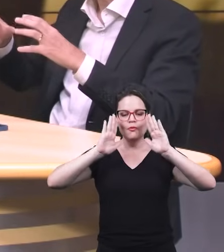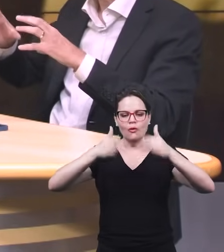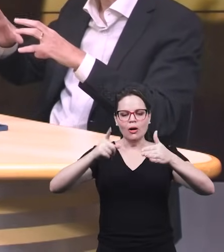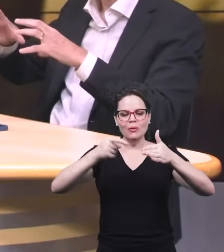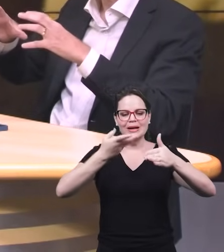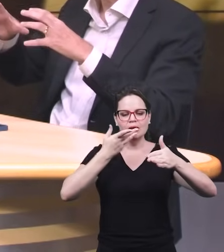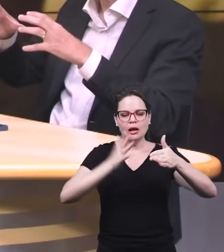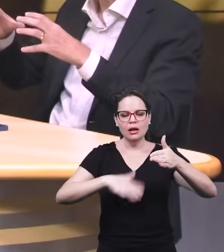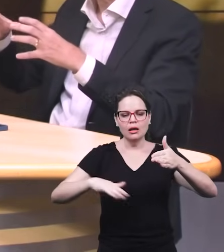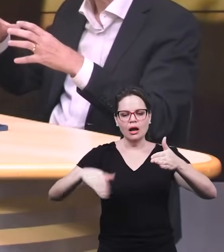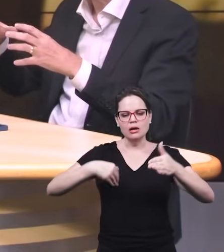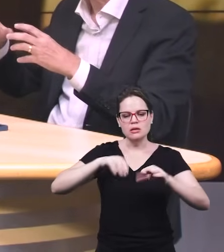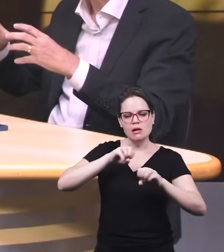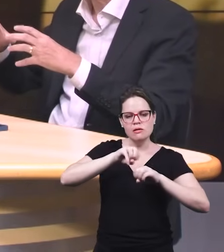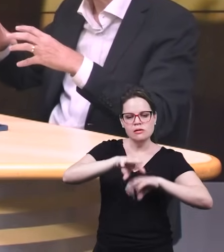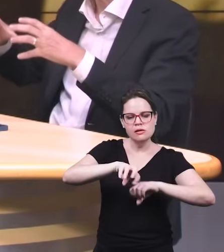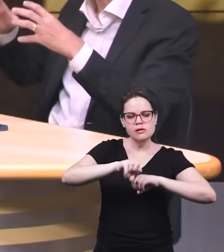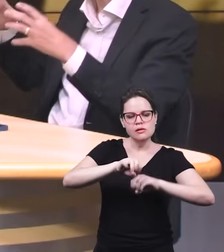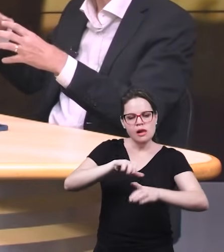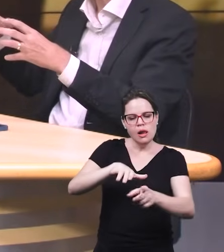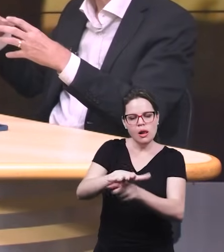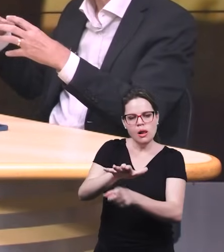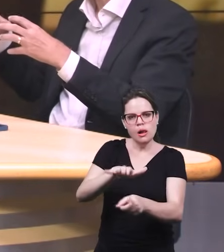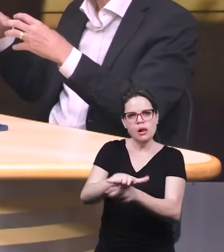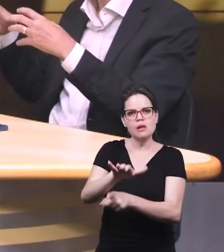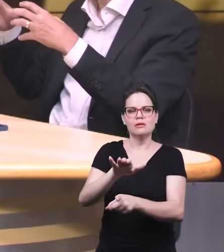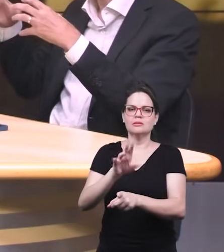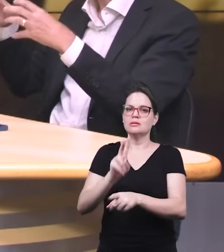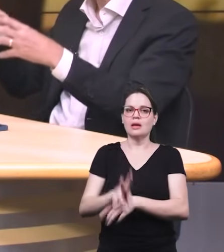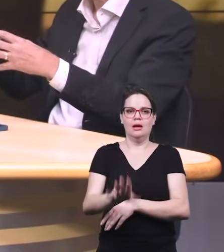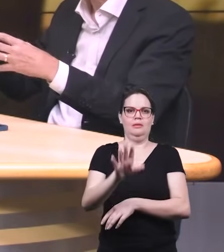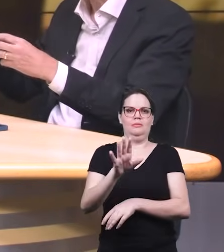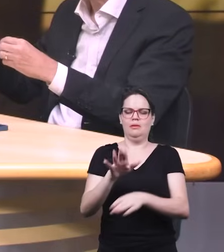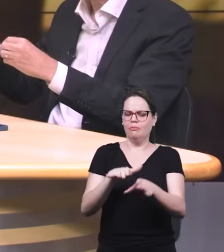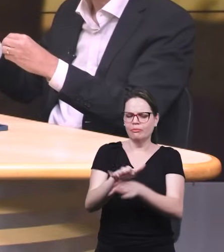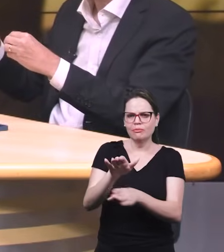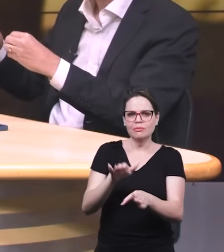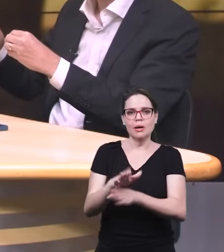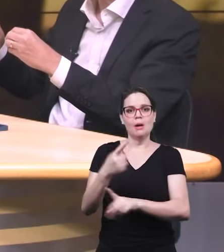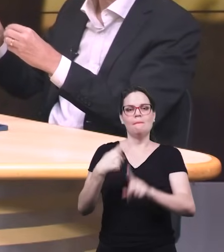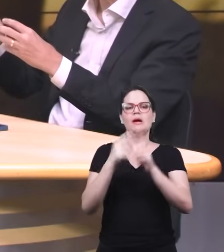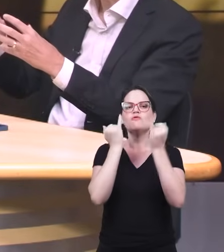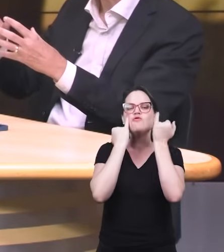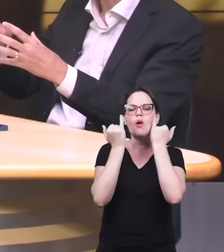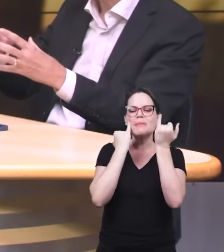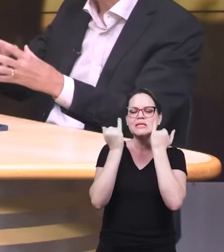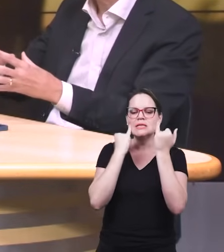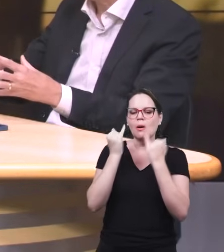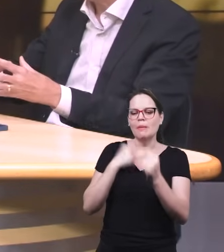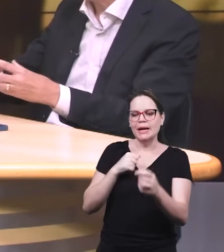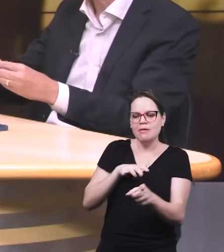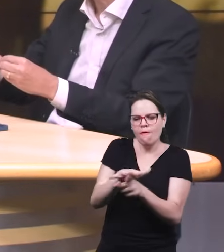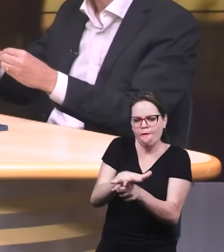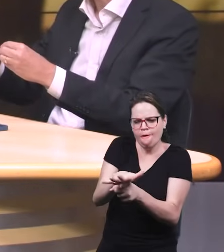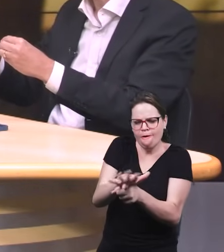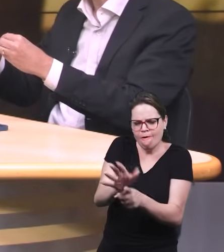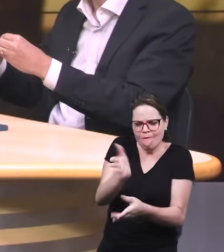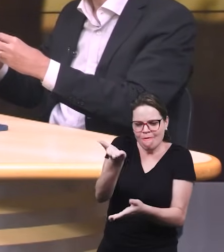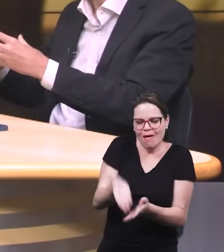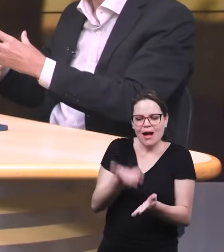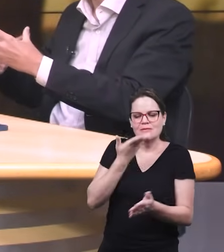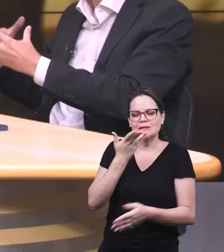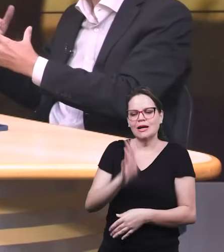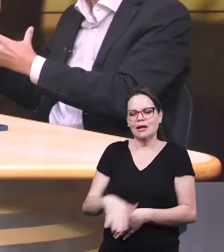da criança, como se a mente de uma criança estivesse sob ataque. É muita informação, lógico que é boa,